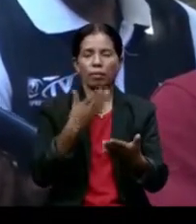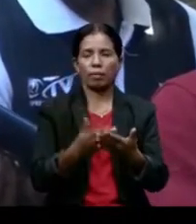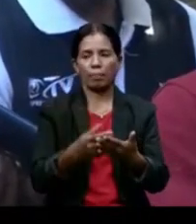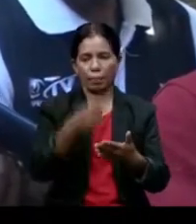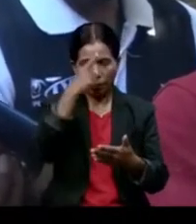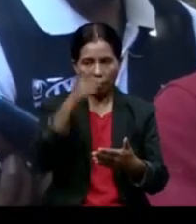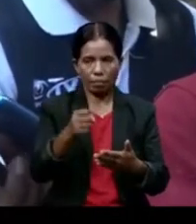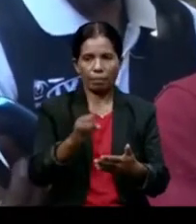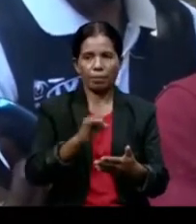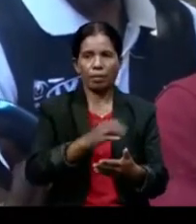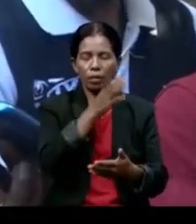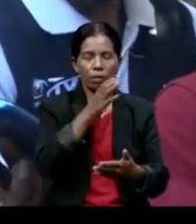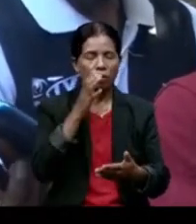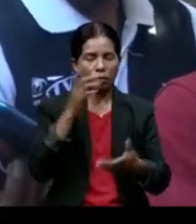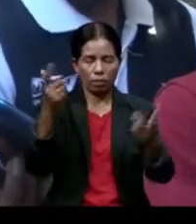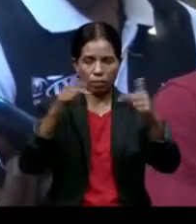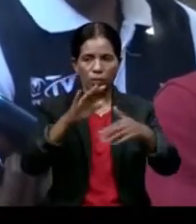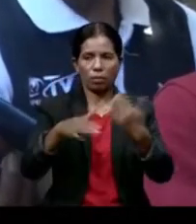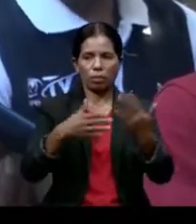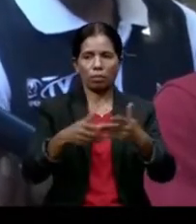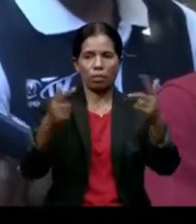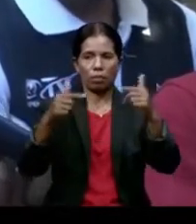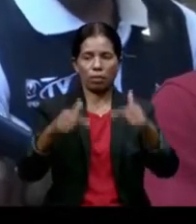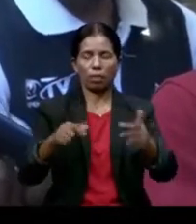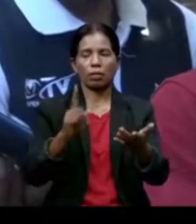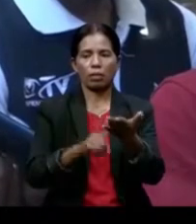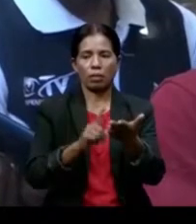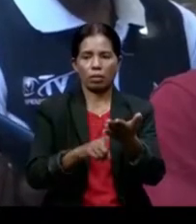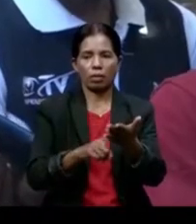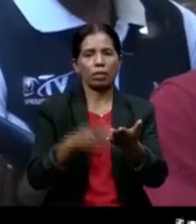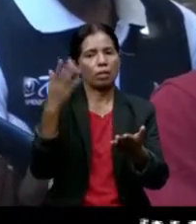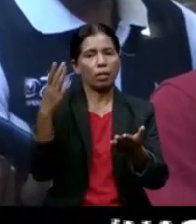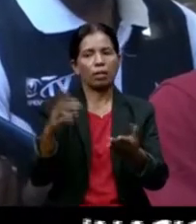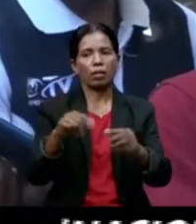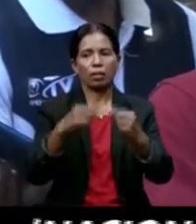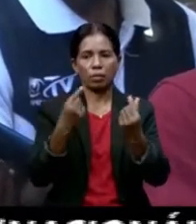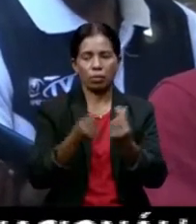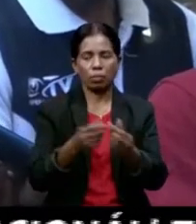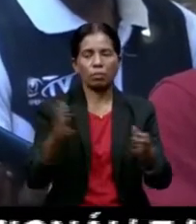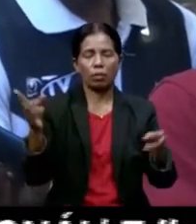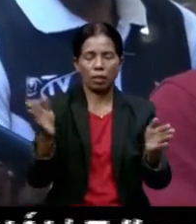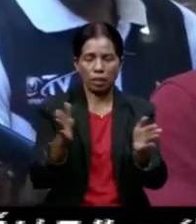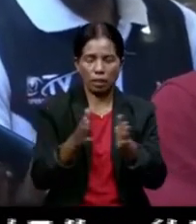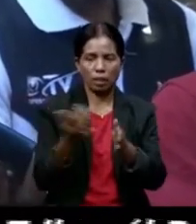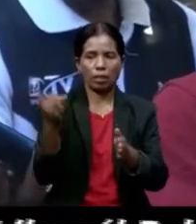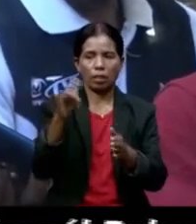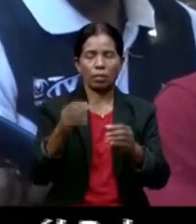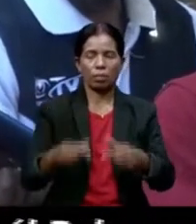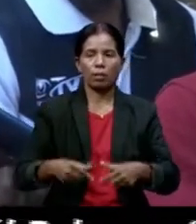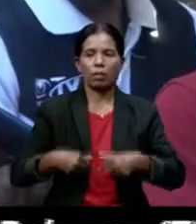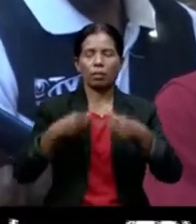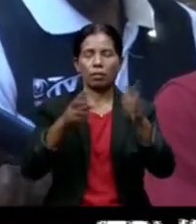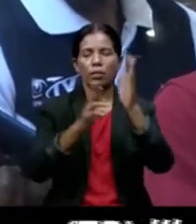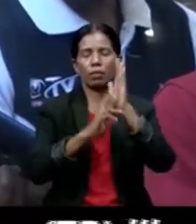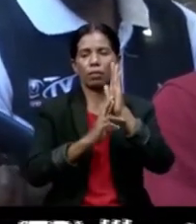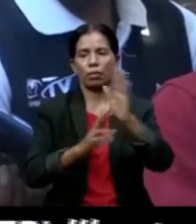Tambanema ka agricultura, ohin mai, hotu hotu musu, atu pra discute, iha. Grupo Kikuan Kikuan Sira, nebe bele for recomendação